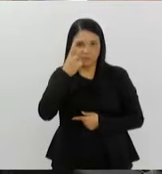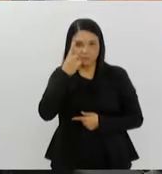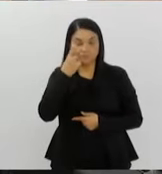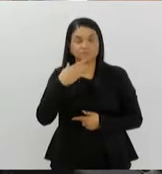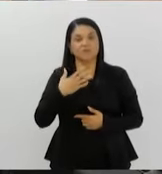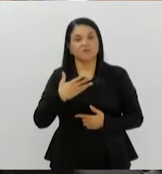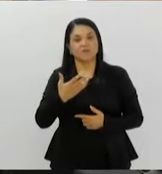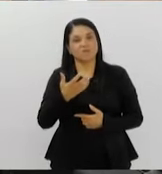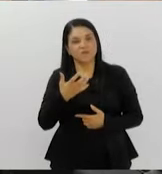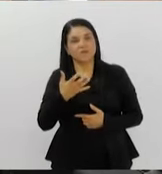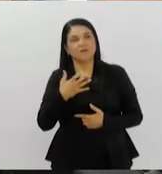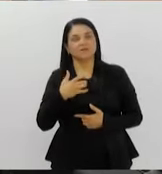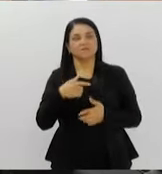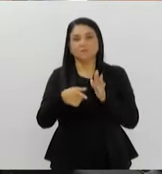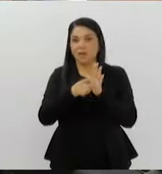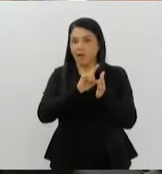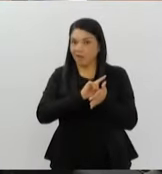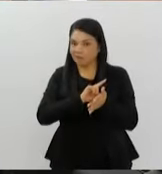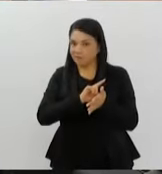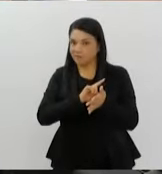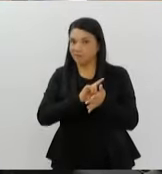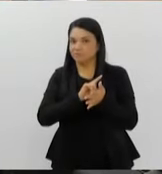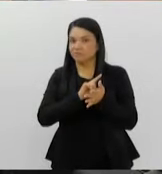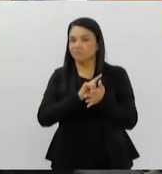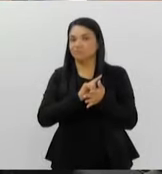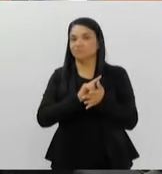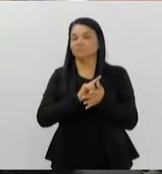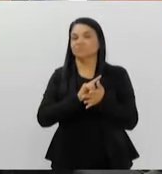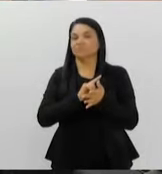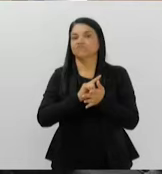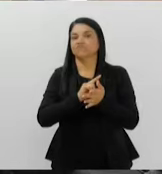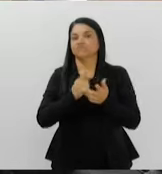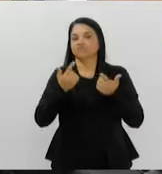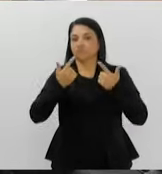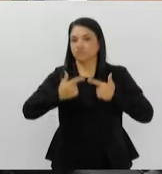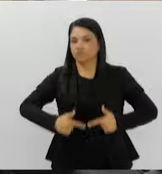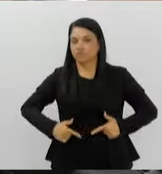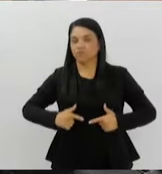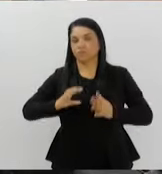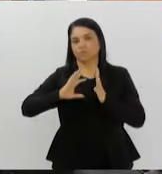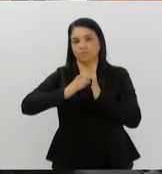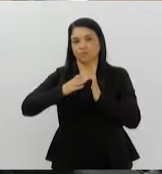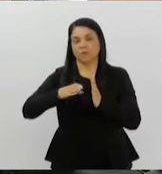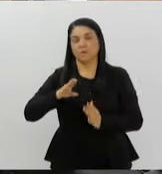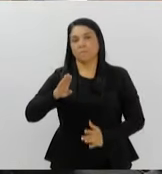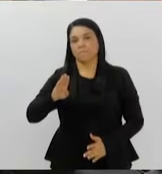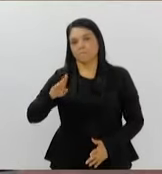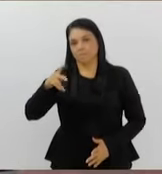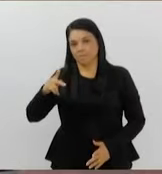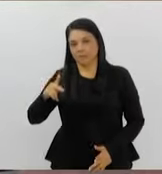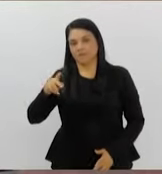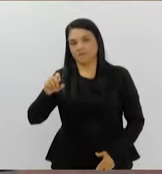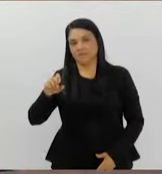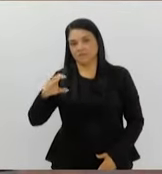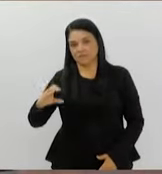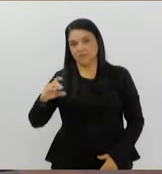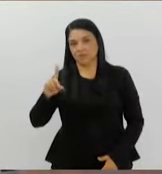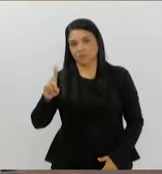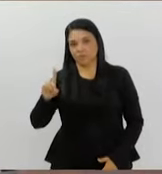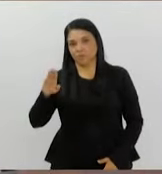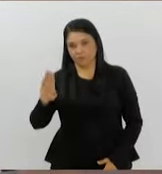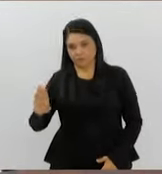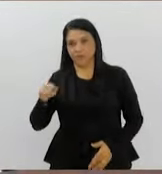Queria, antes de mais nada, declarar a abstenção da bancada do PCdoB ao projeto de resolução número